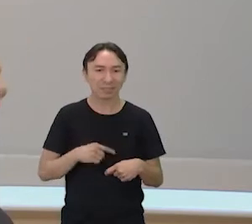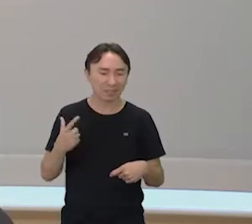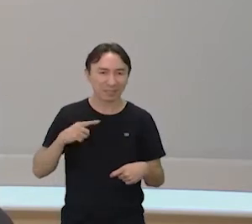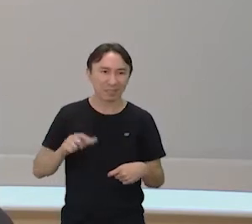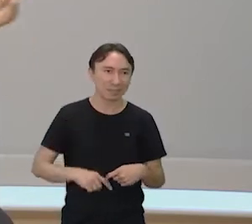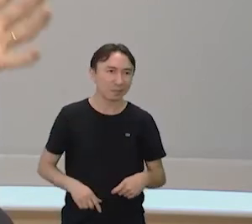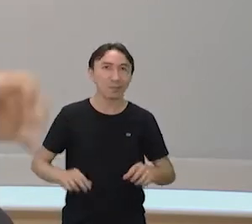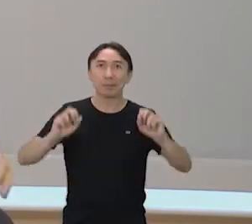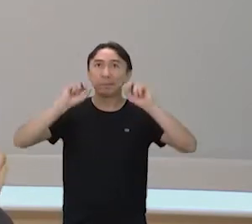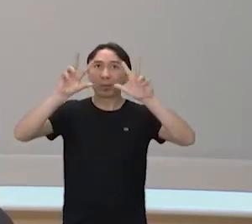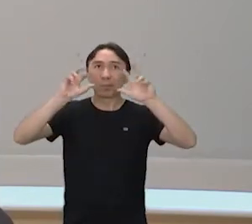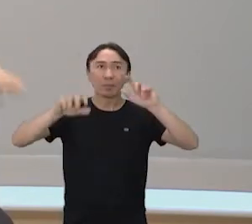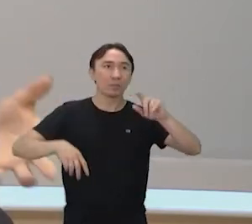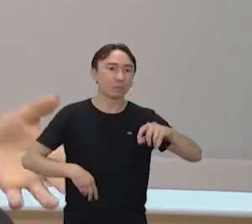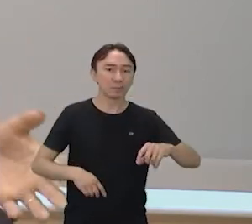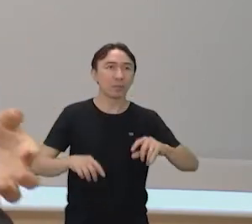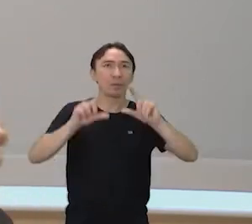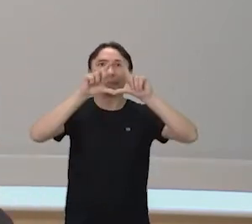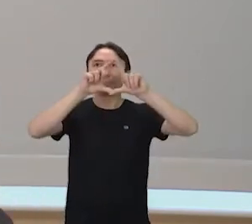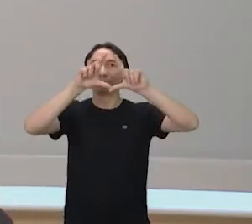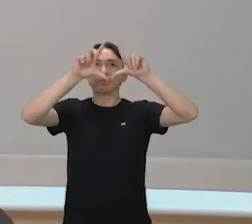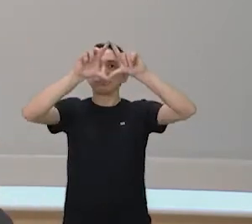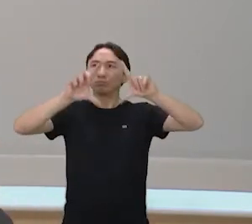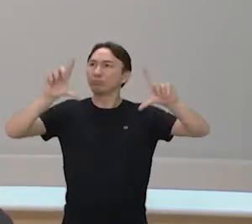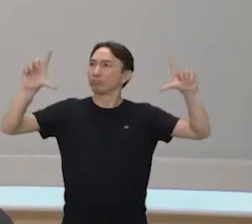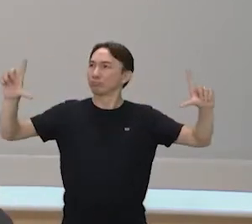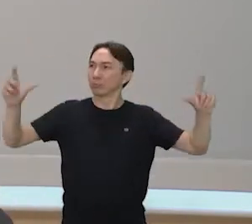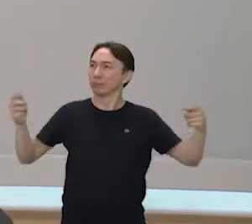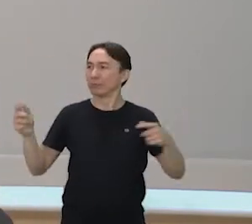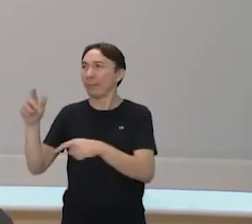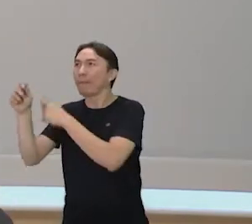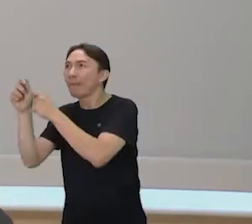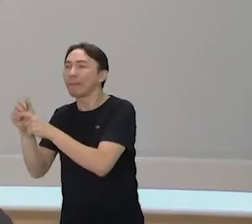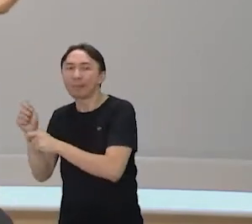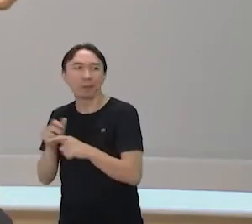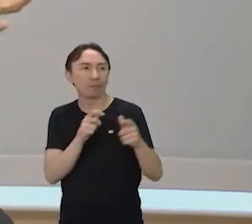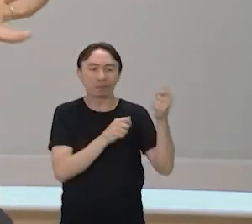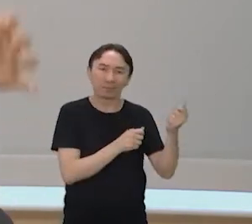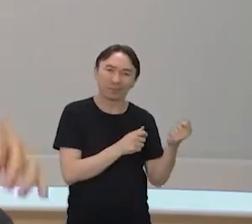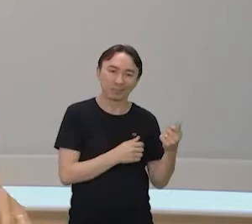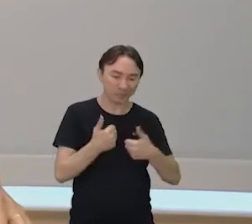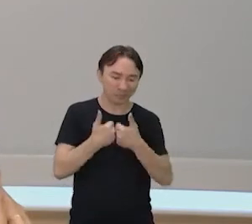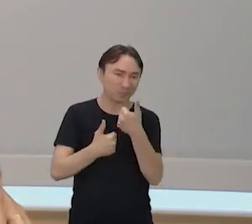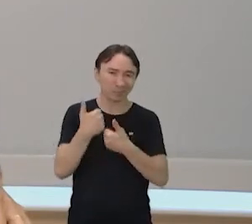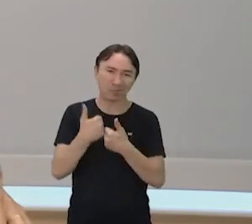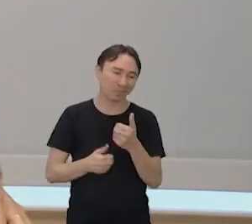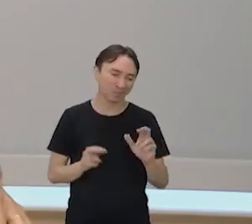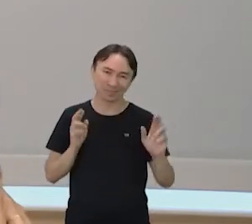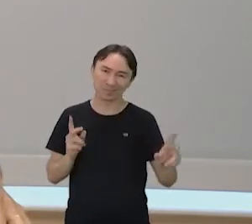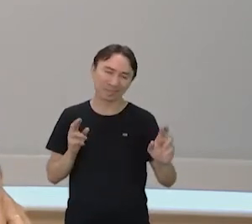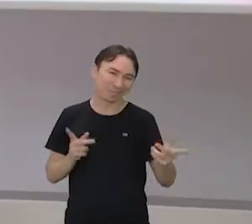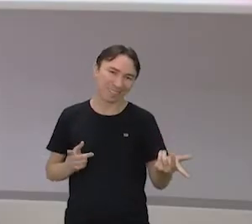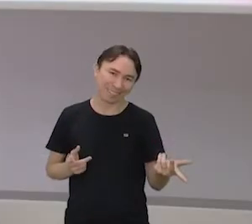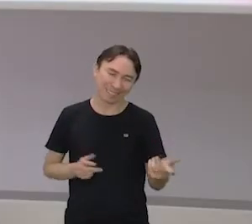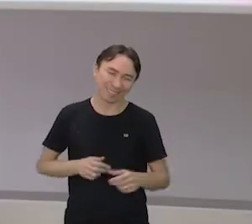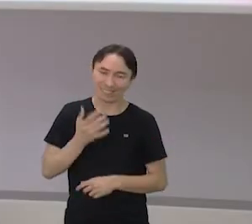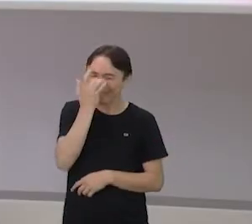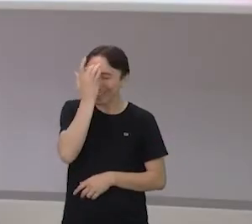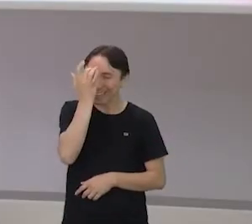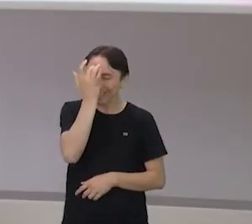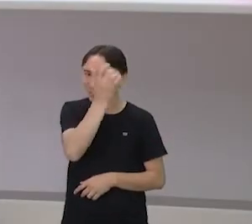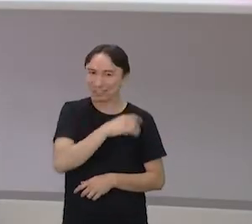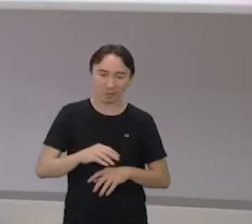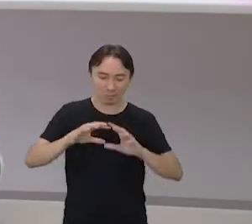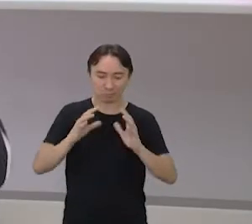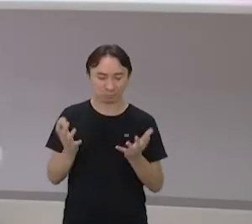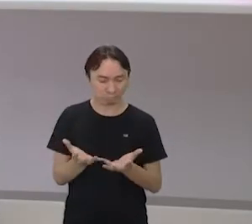todas. Enquanto que futsal basta uma bola e um grupo de pessoas que queiram jogar, né? Então... Na escola, como